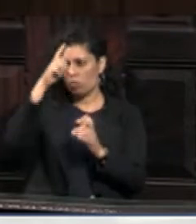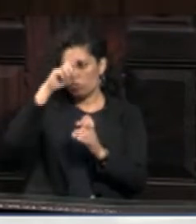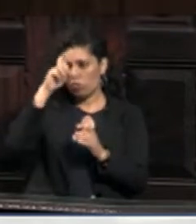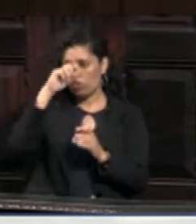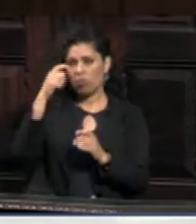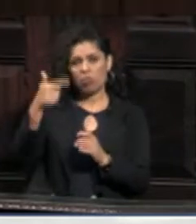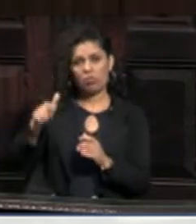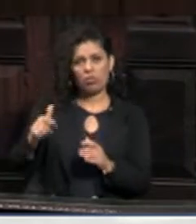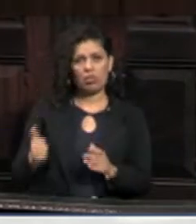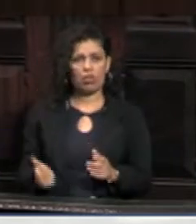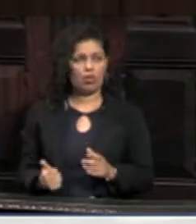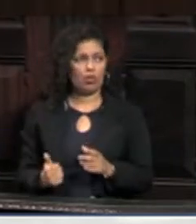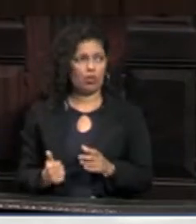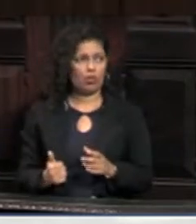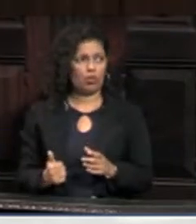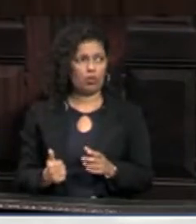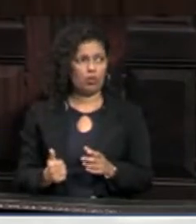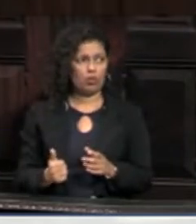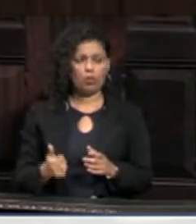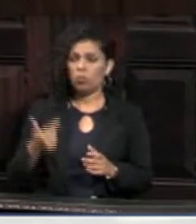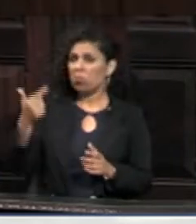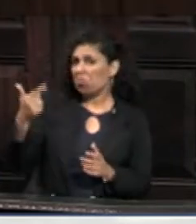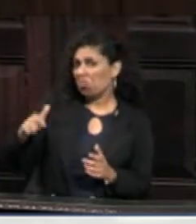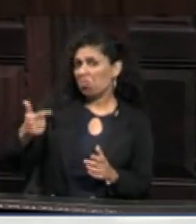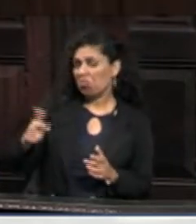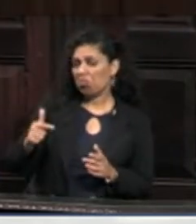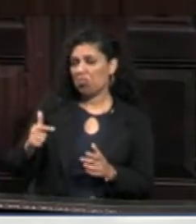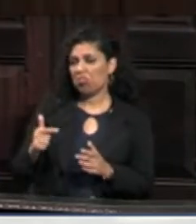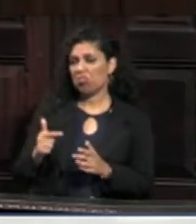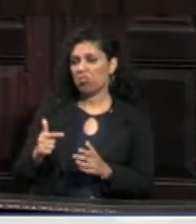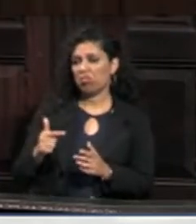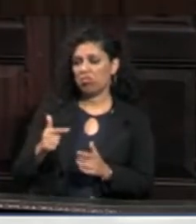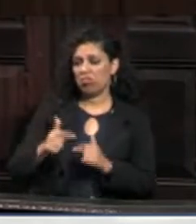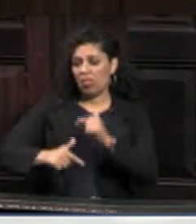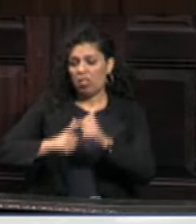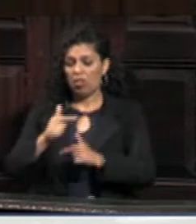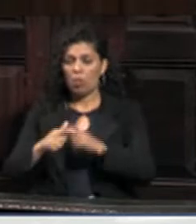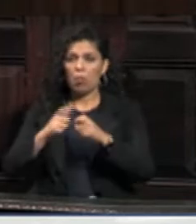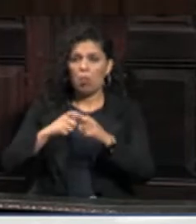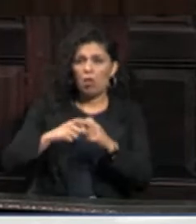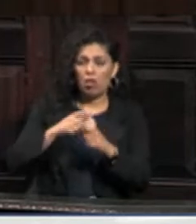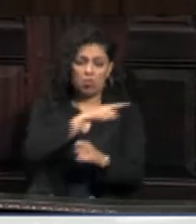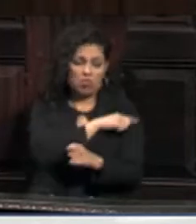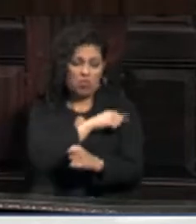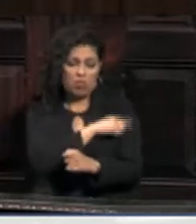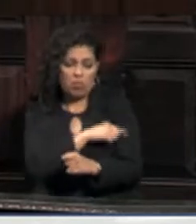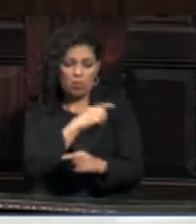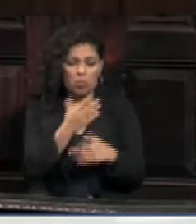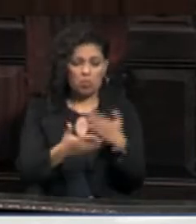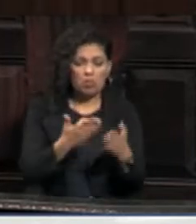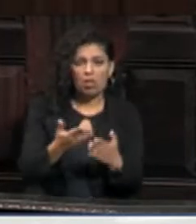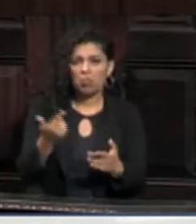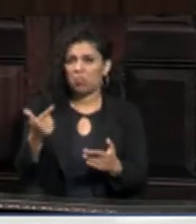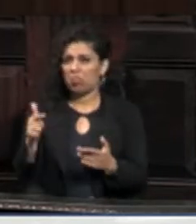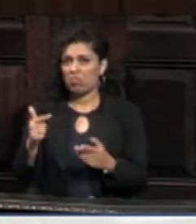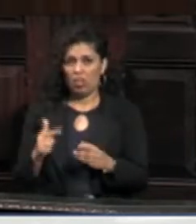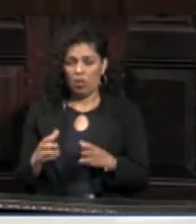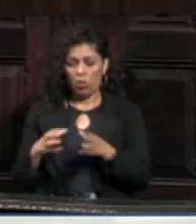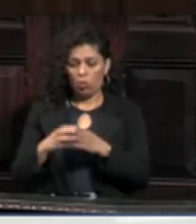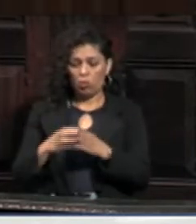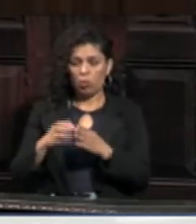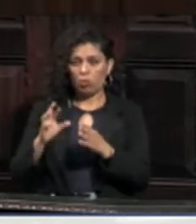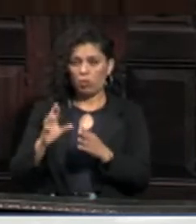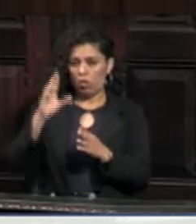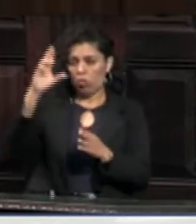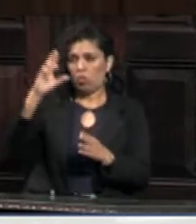temos plano de cargos e salários do funcionalismo, nós não temos mesa de negociação